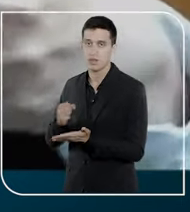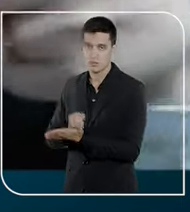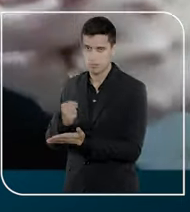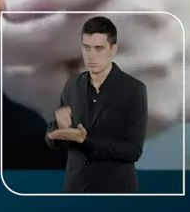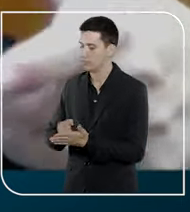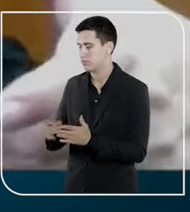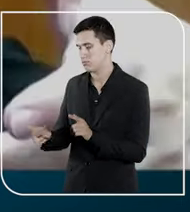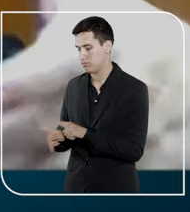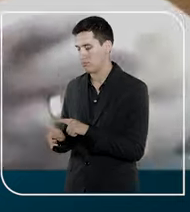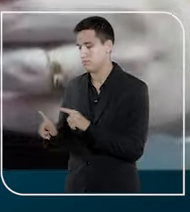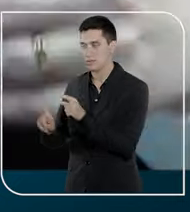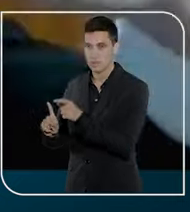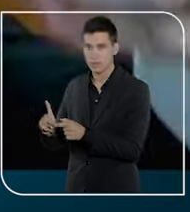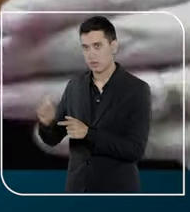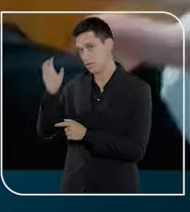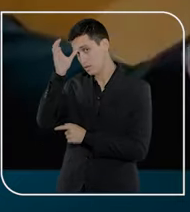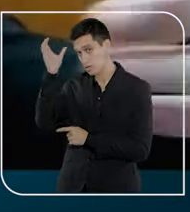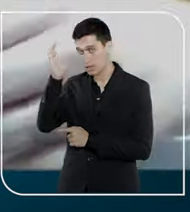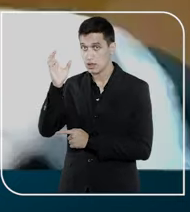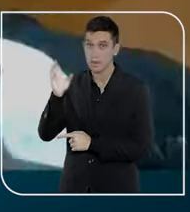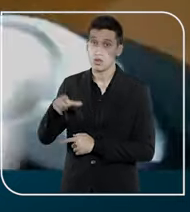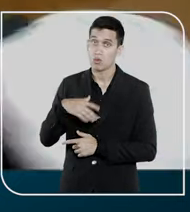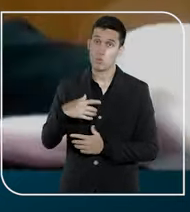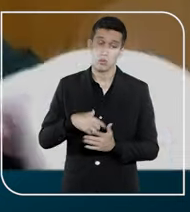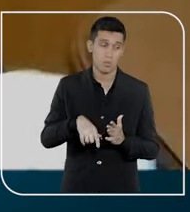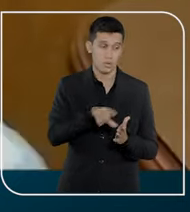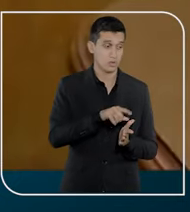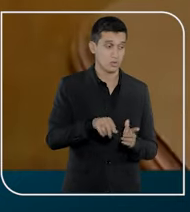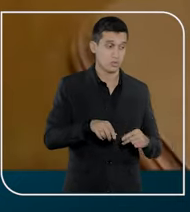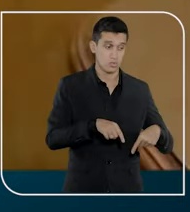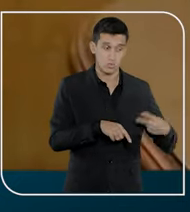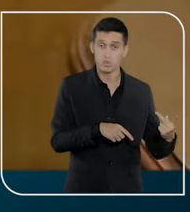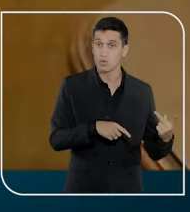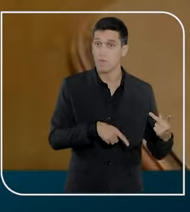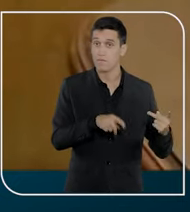as duas constrições que havia, a penhora e a hipoteca,